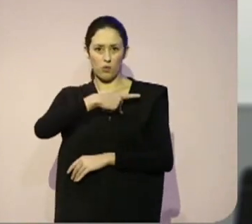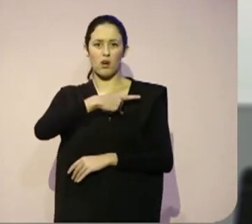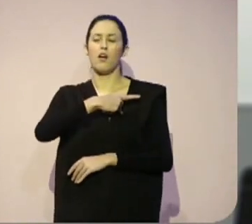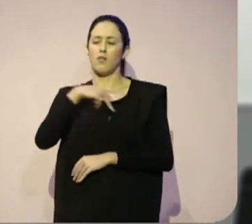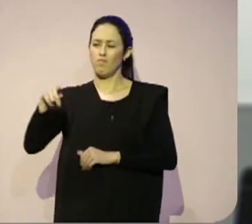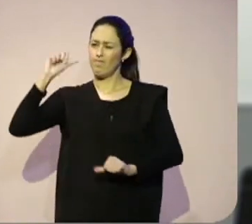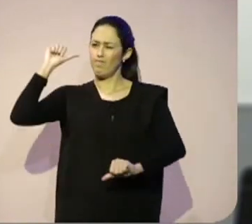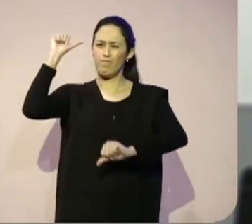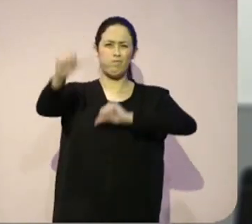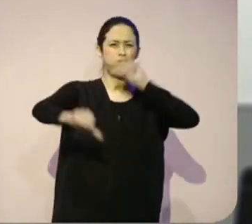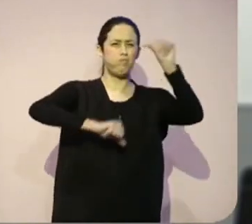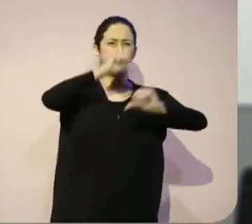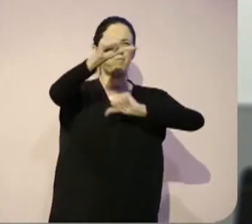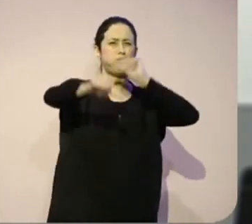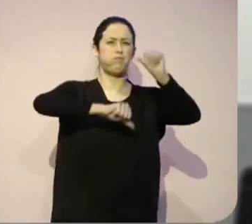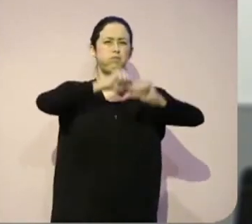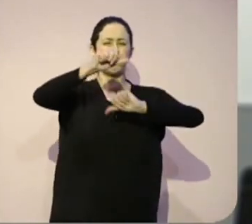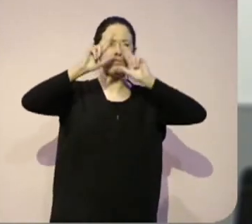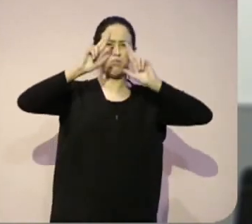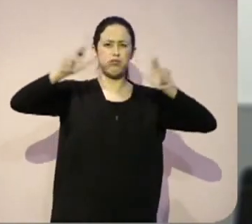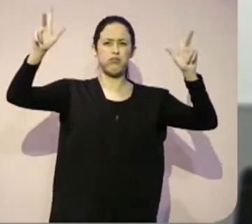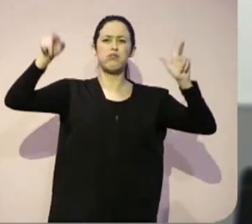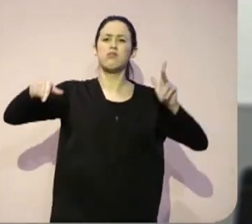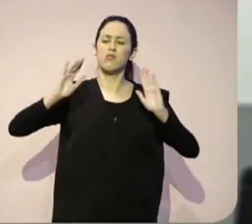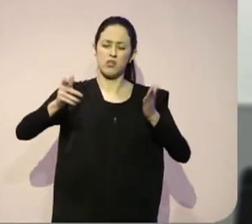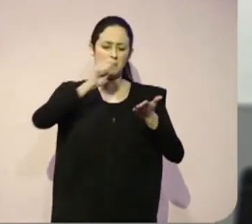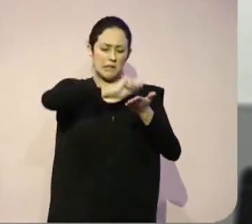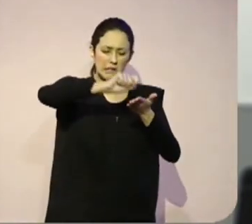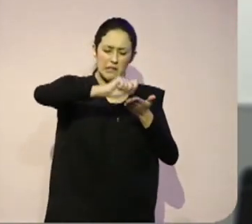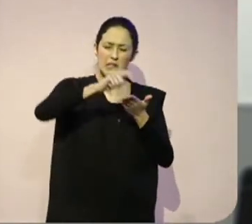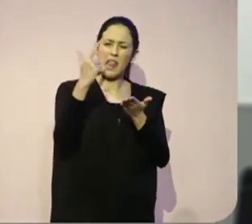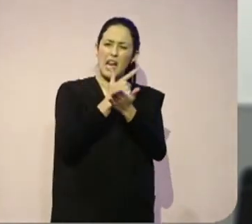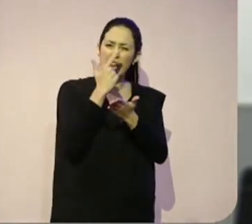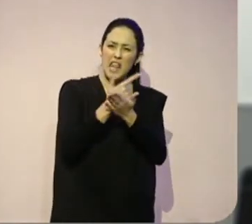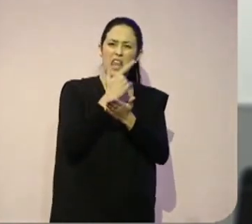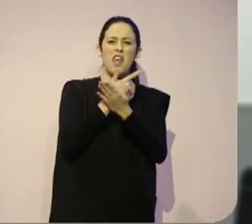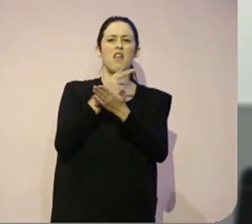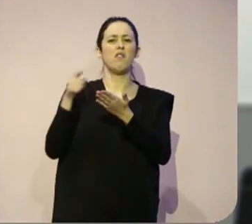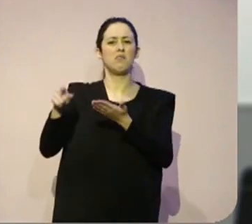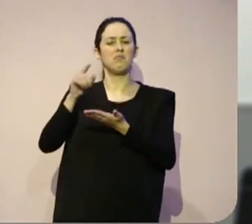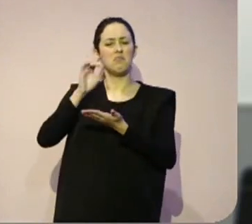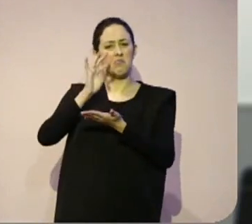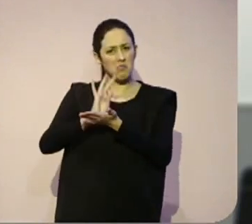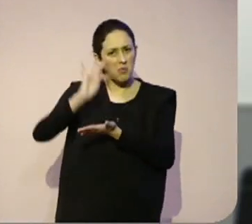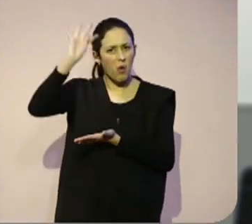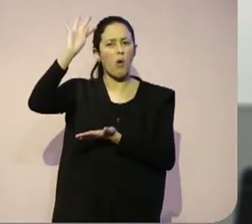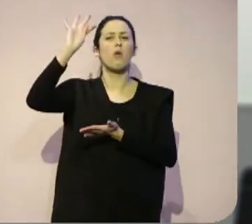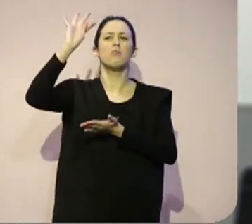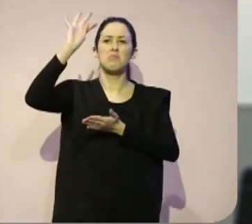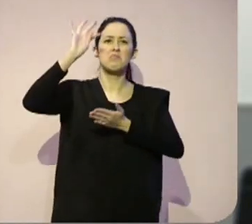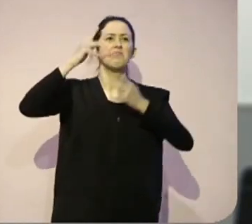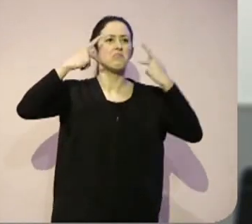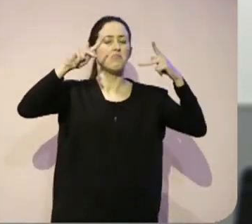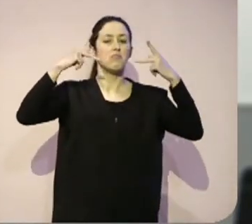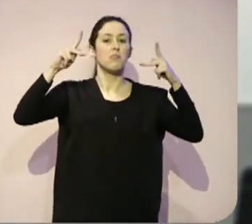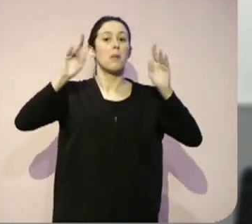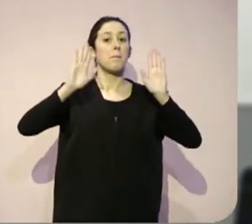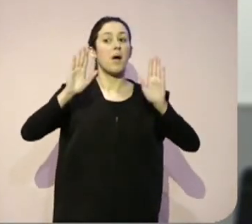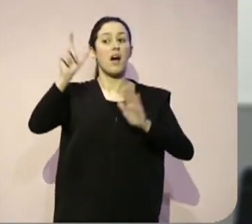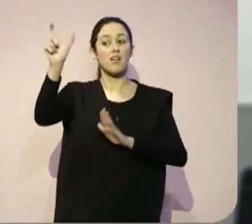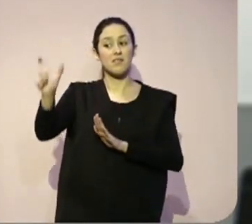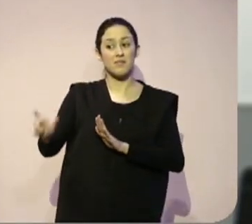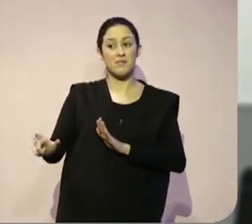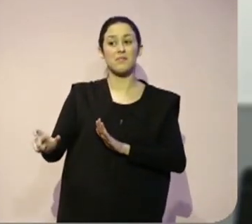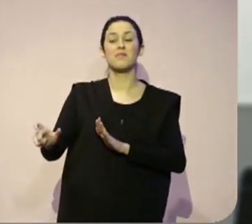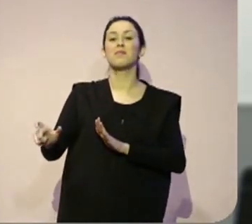transformou em um dos grandes escritores e teólogos do seu tempo. Mas ele também nos dá conselhos, pedindo